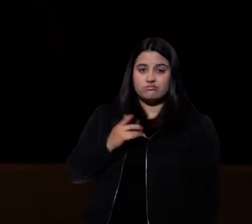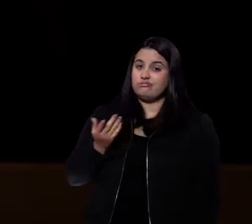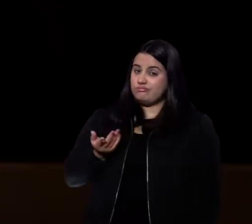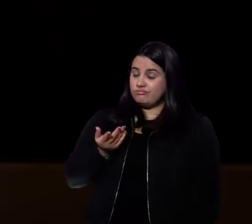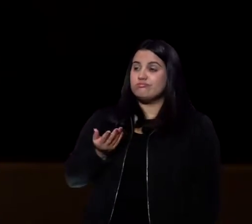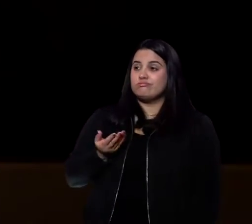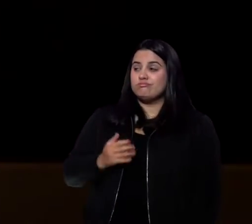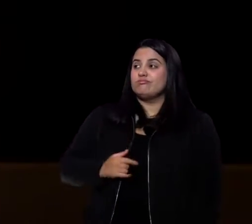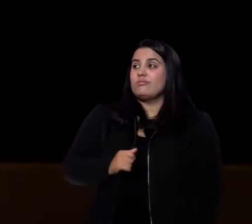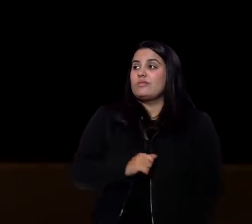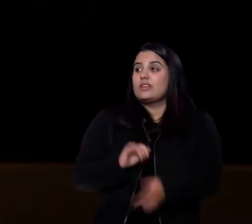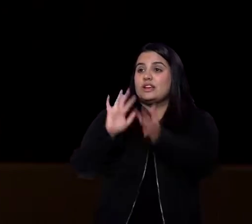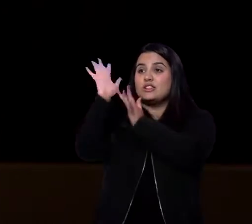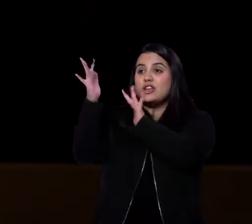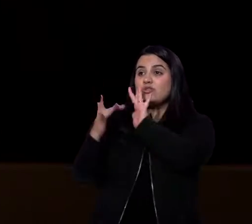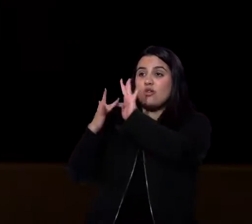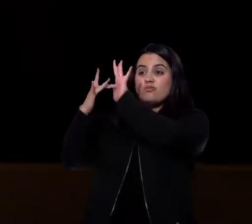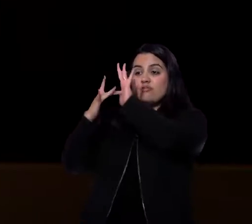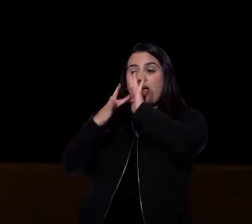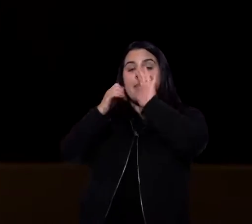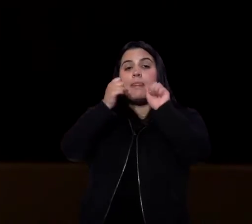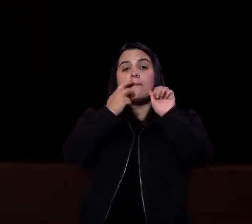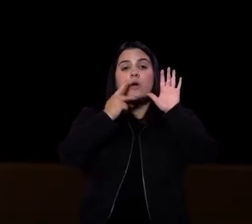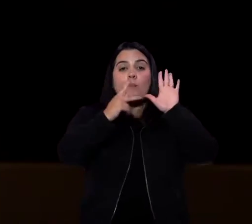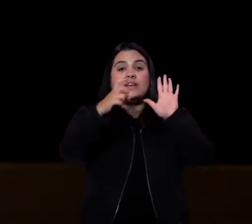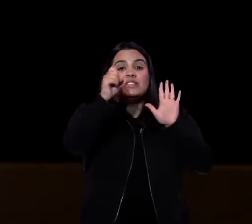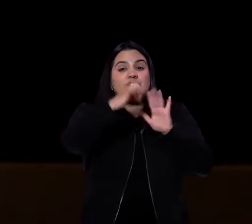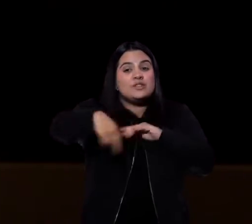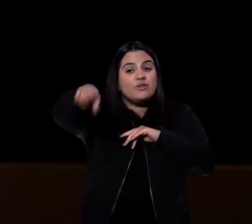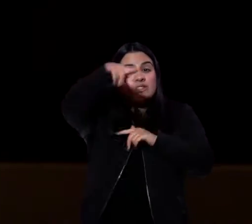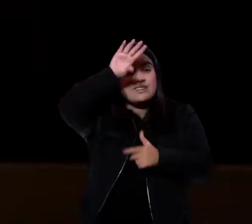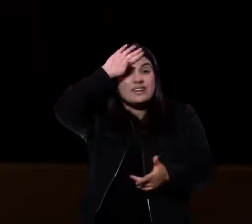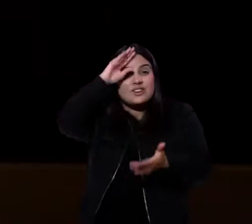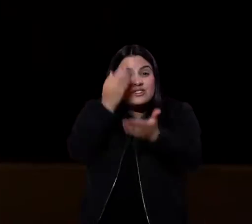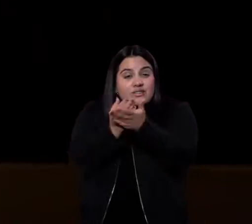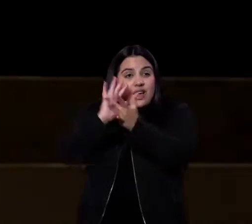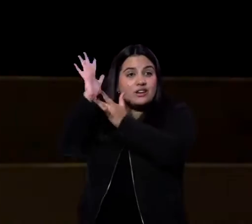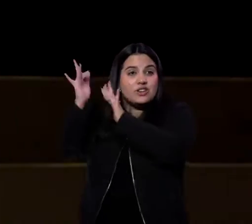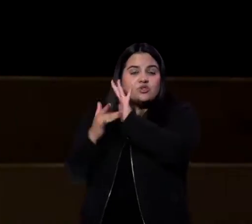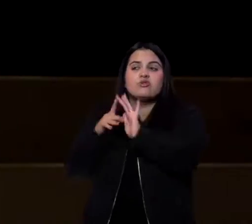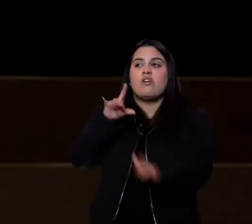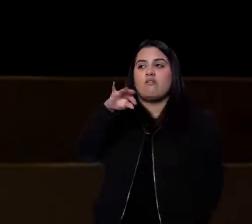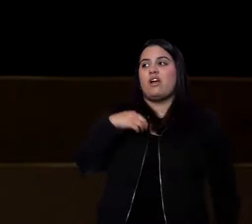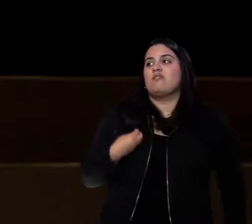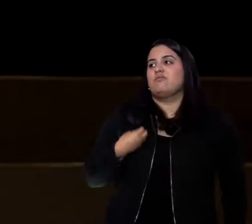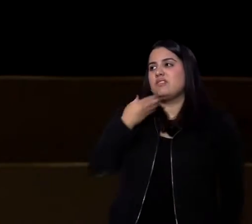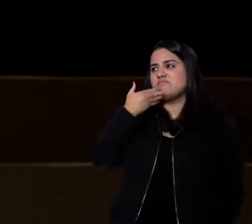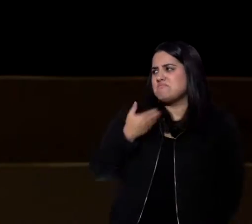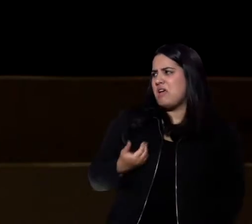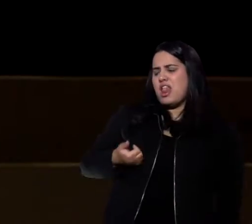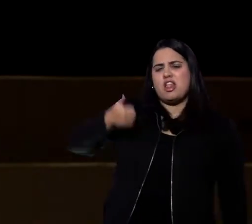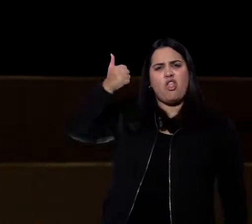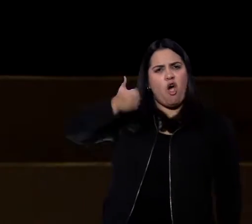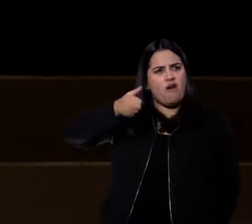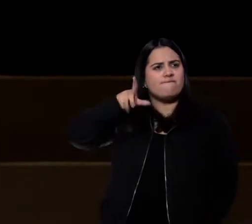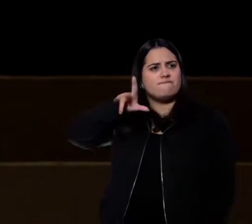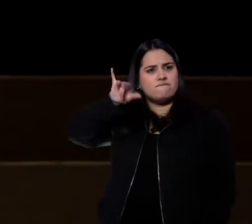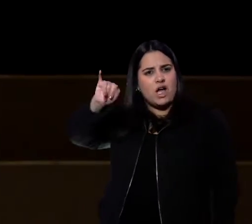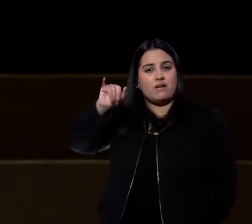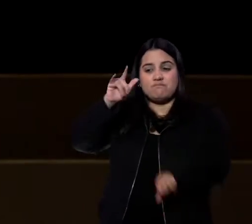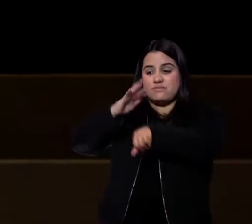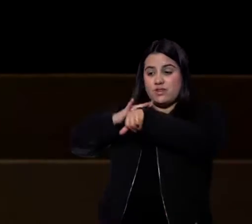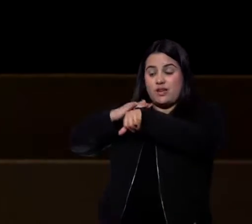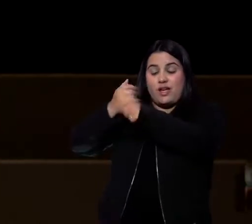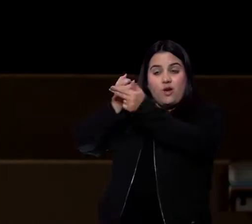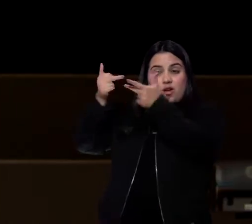Jesus nos promete que quem crer nele viverá coisas maiores. E quando a gente fala sobre fé, a gente